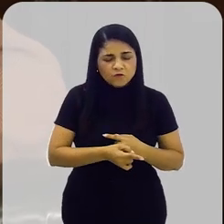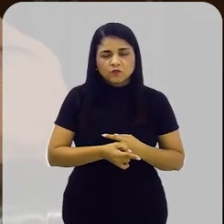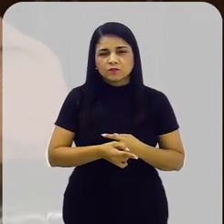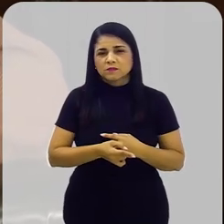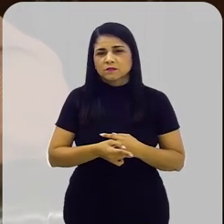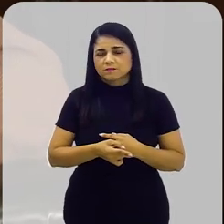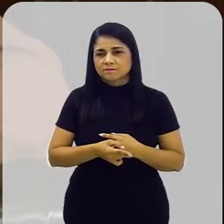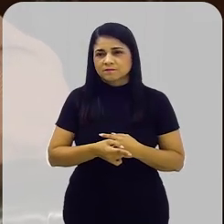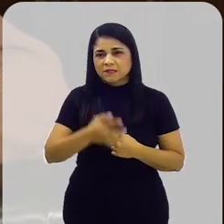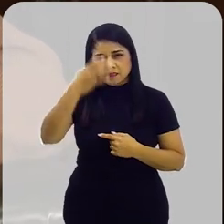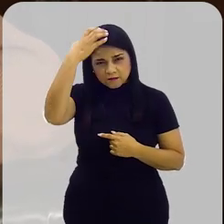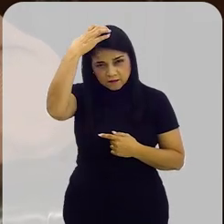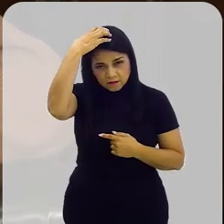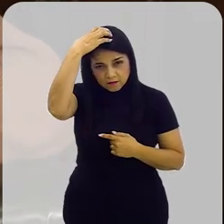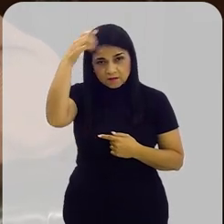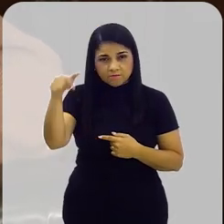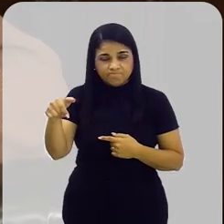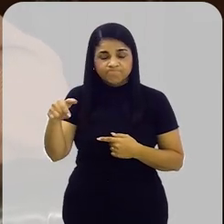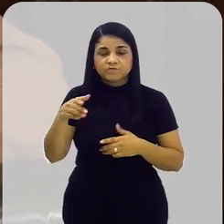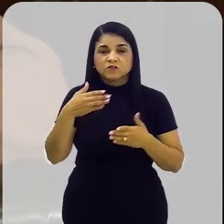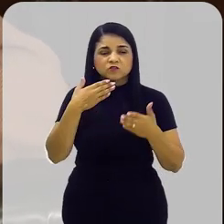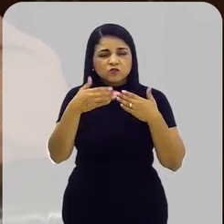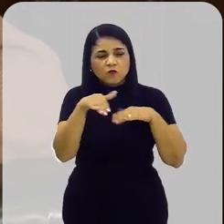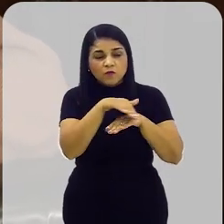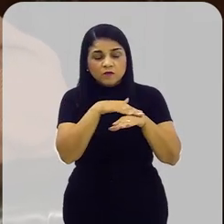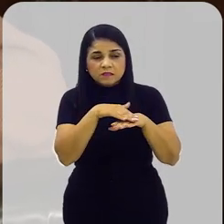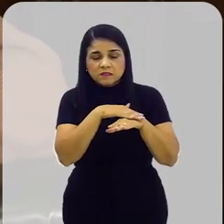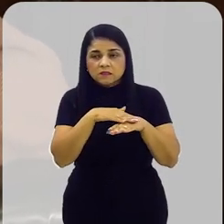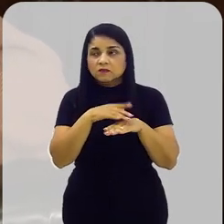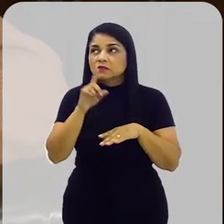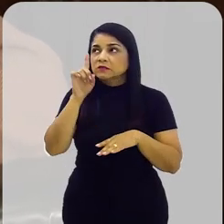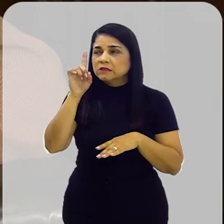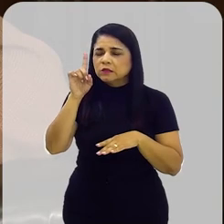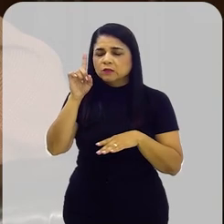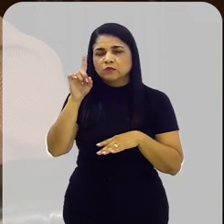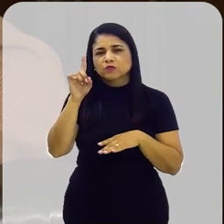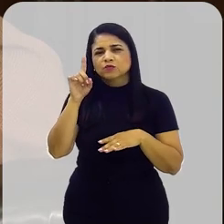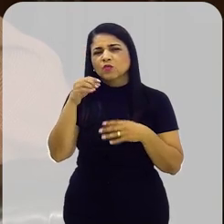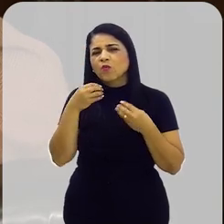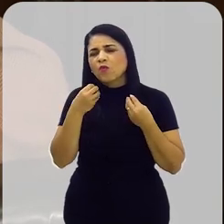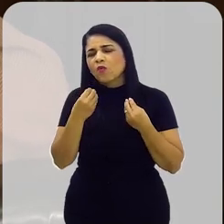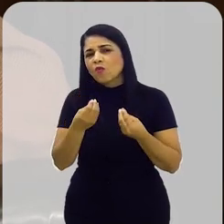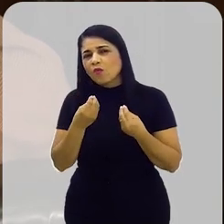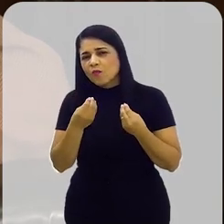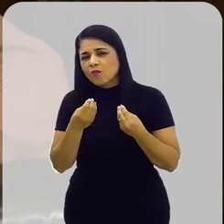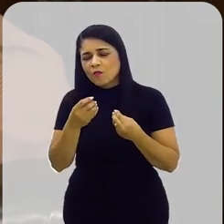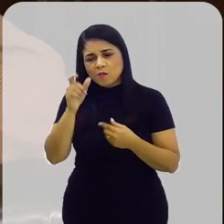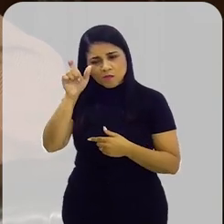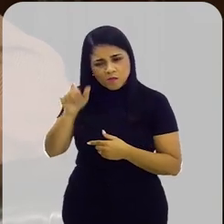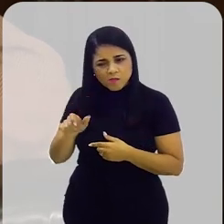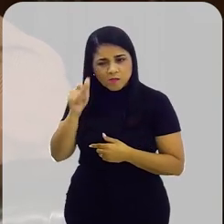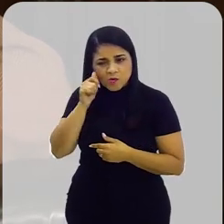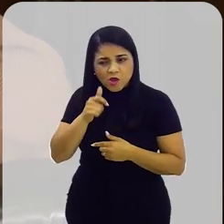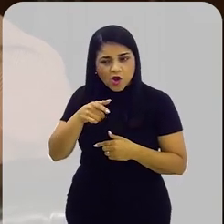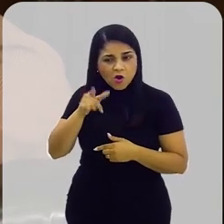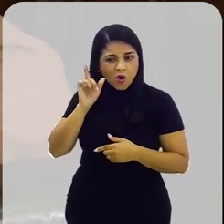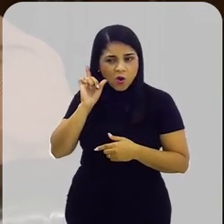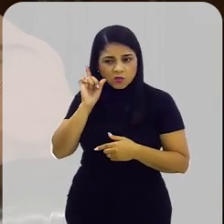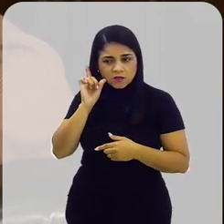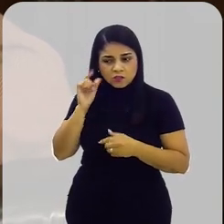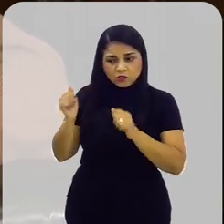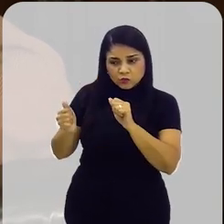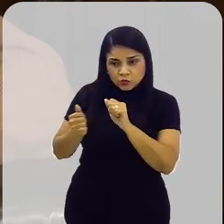profunda. E nós estávamos conversando, Deus, como é que pode? Esta mulher ontem